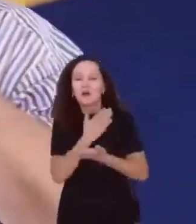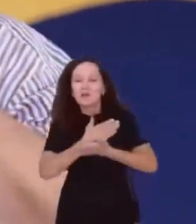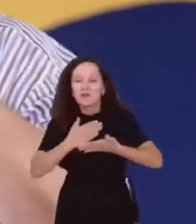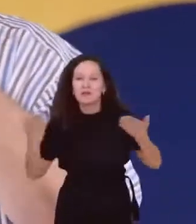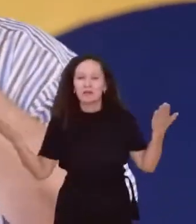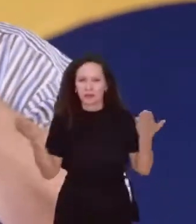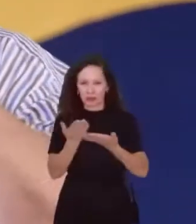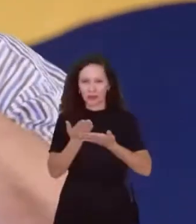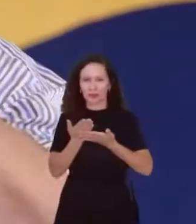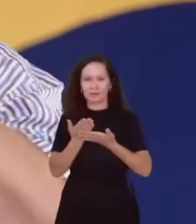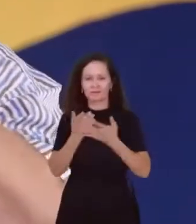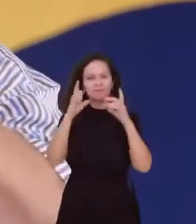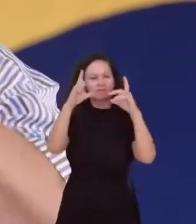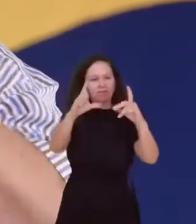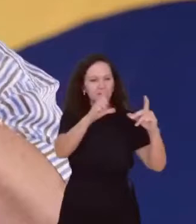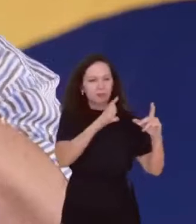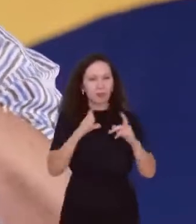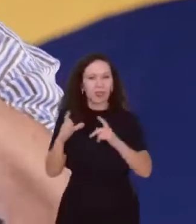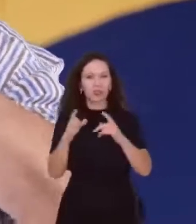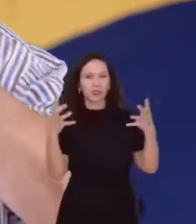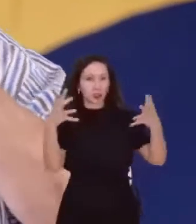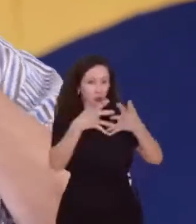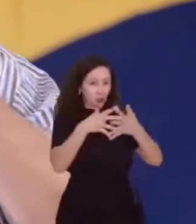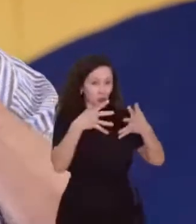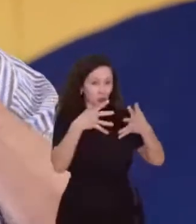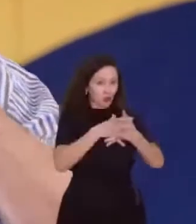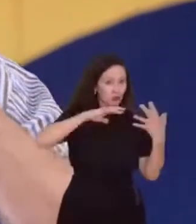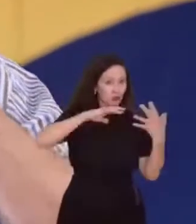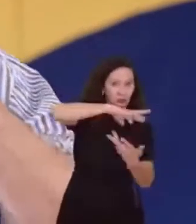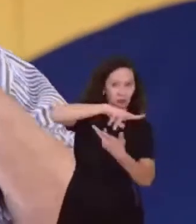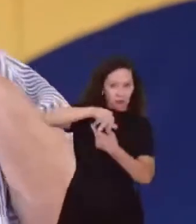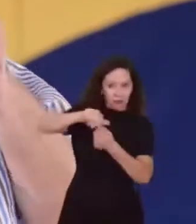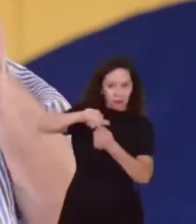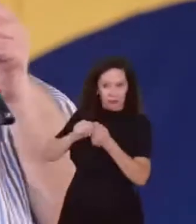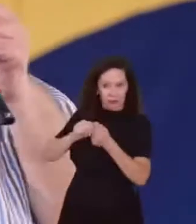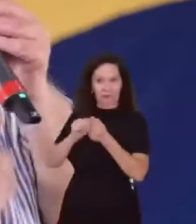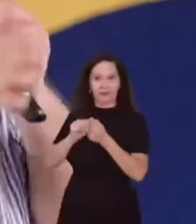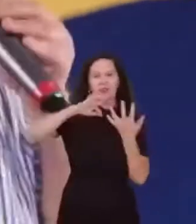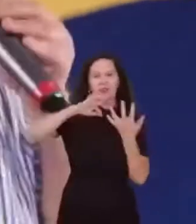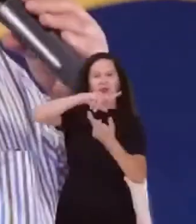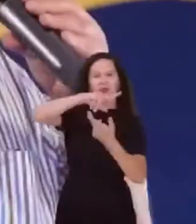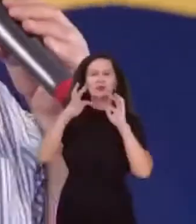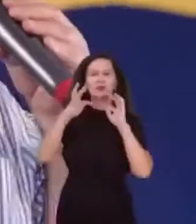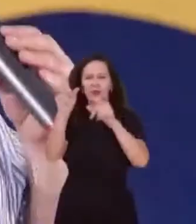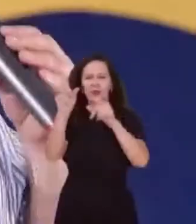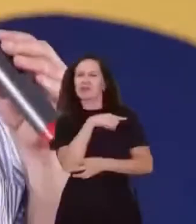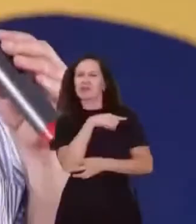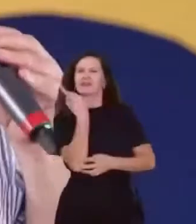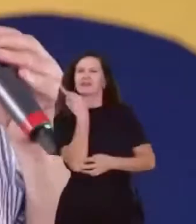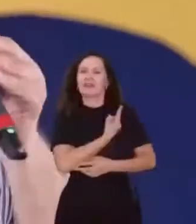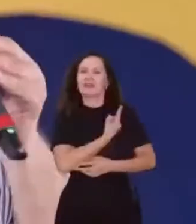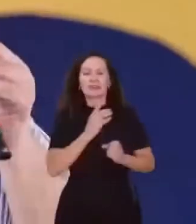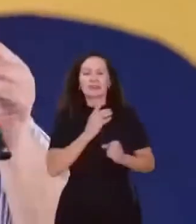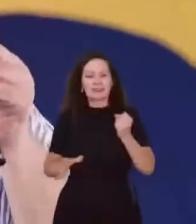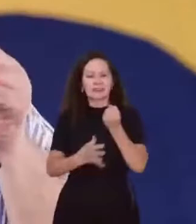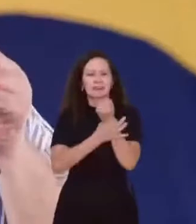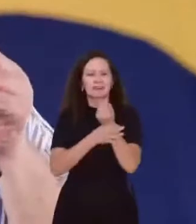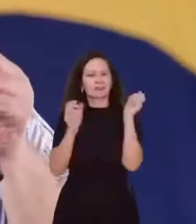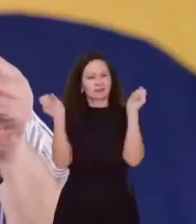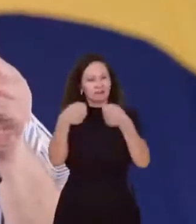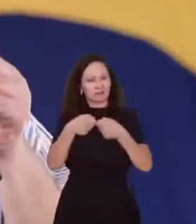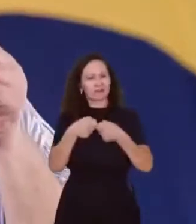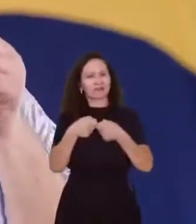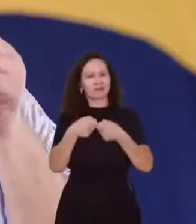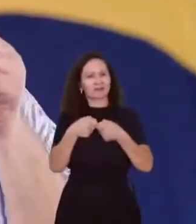o conflito internacional no globo terrestre nos garante a possibilidade de transformações.